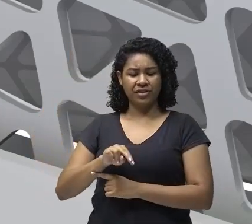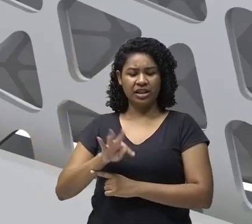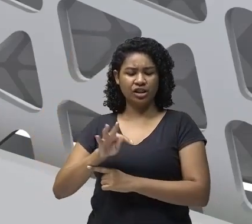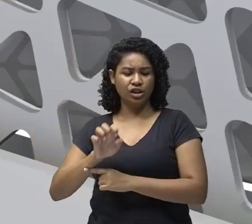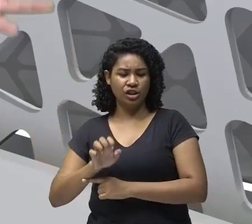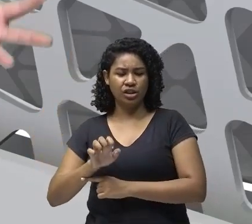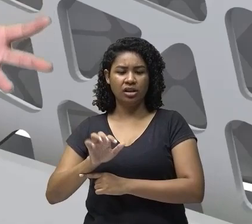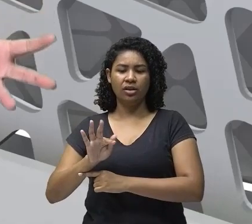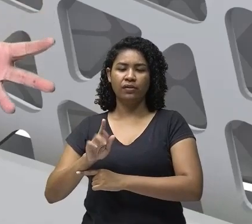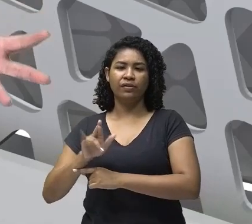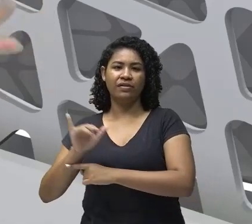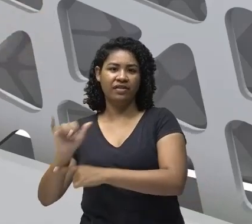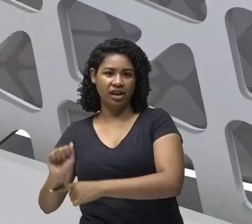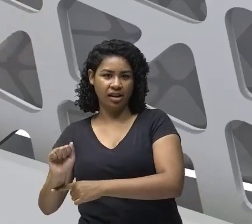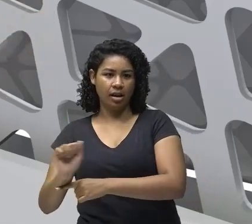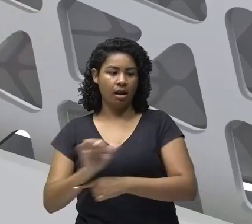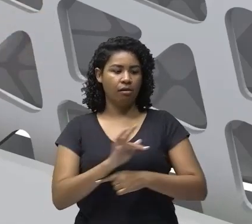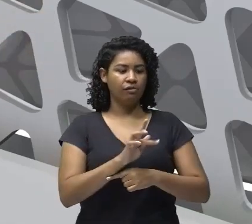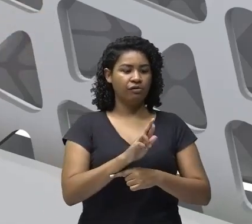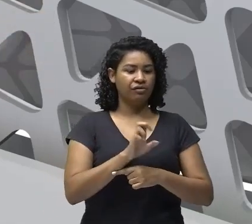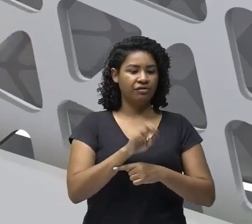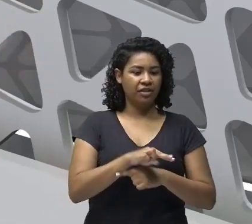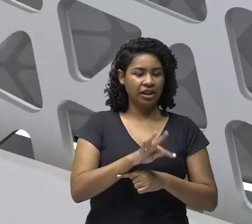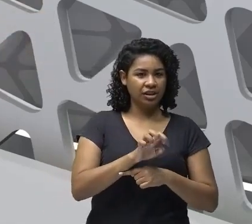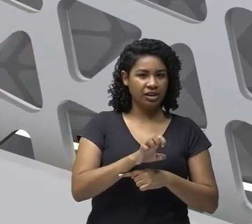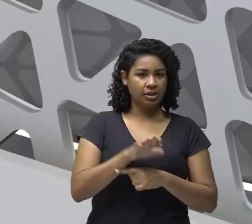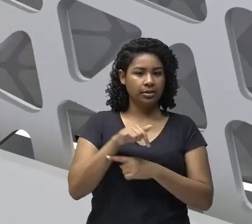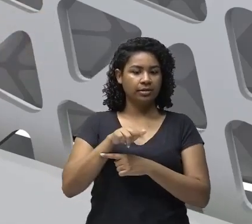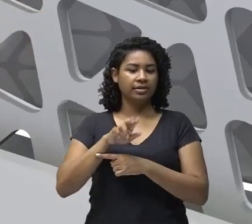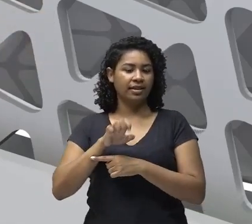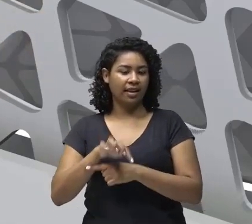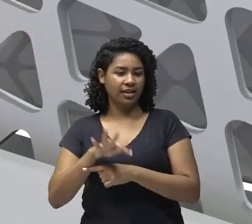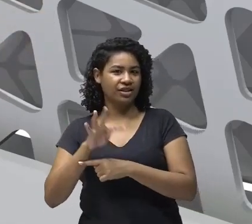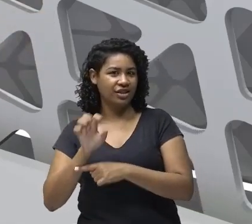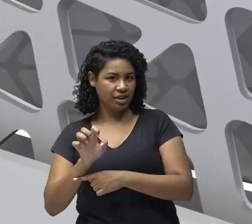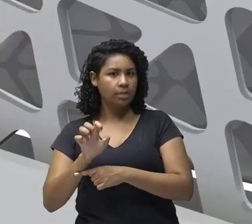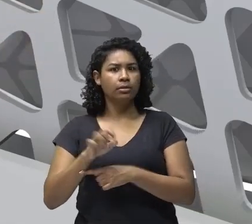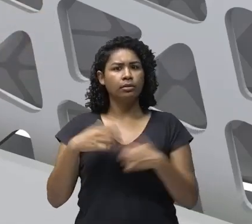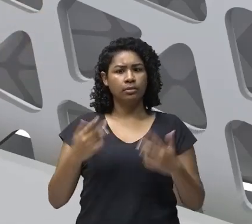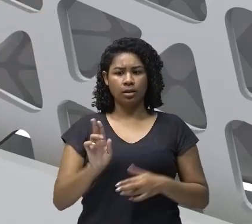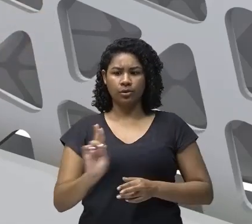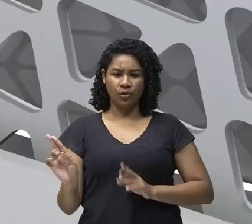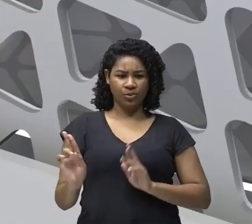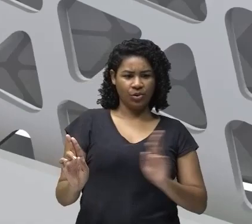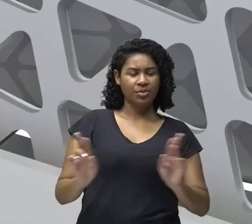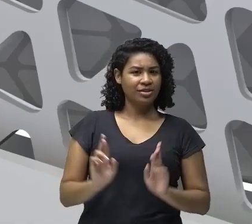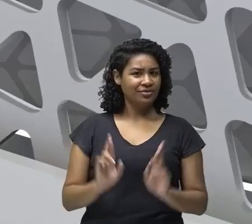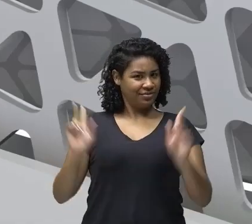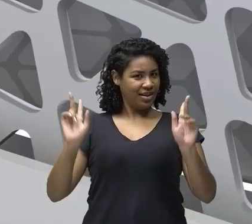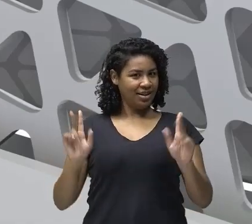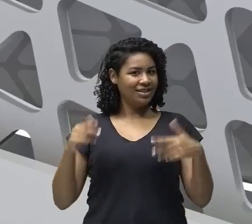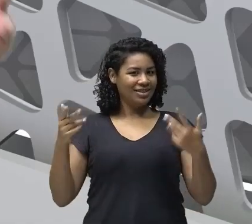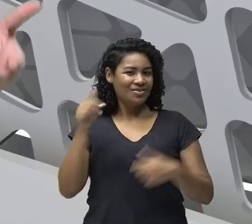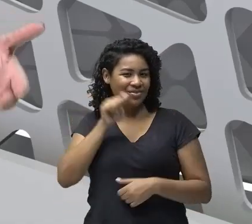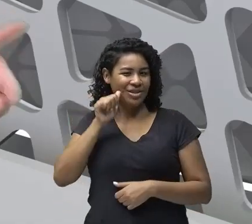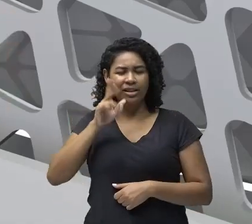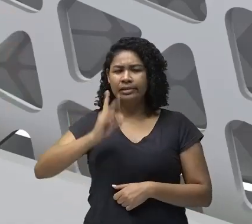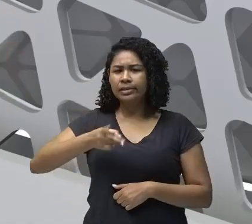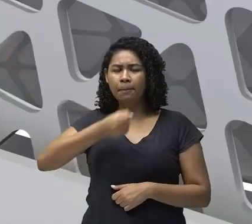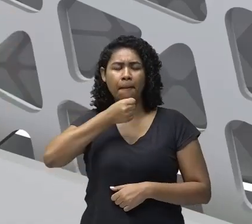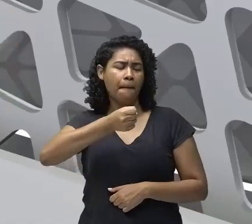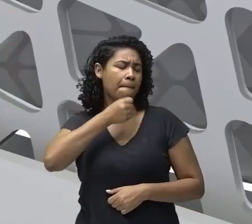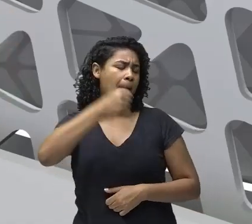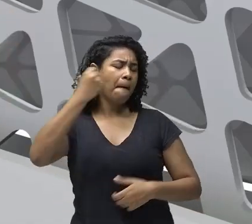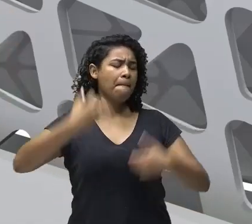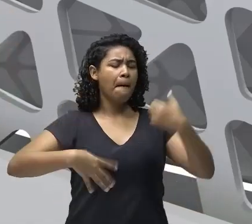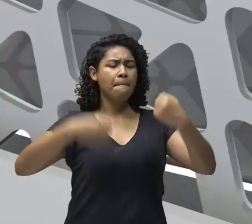vai atingir tal região, o que as massas de ar vão sobrepor o estado tal, o